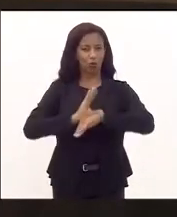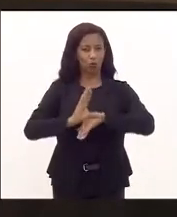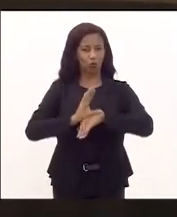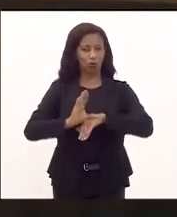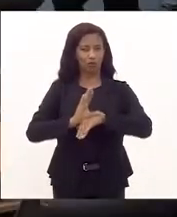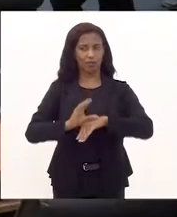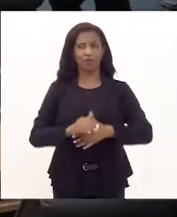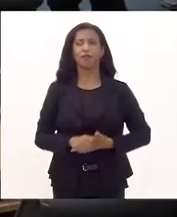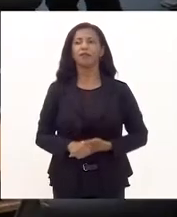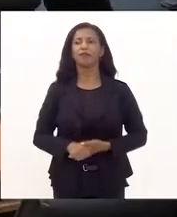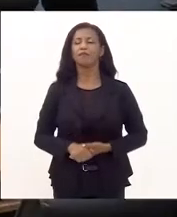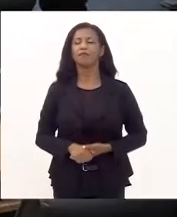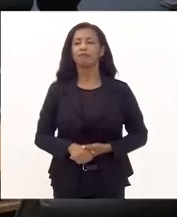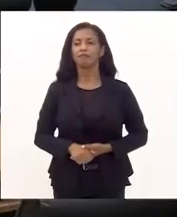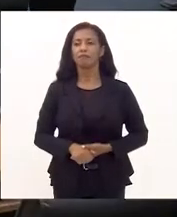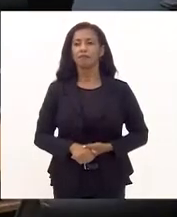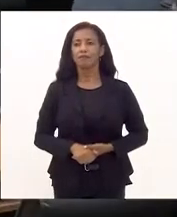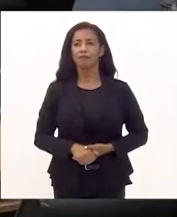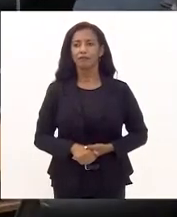constitucionalidade.